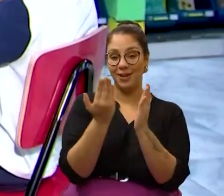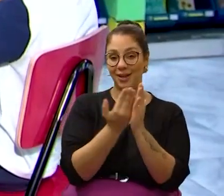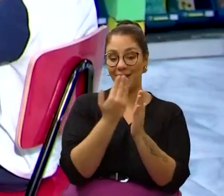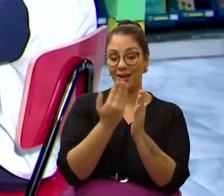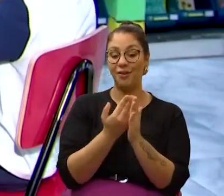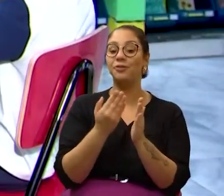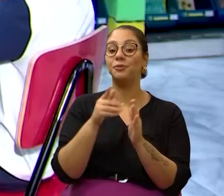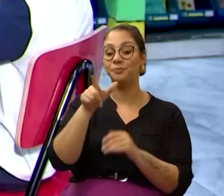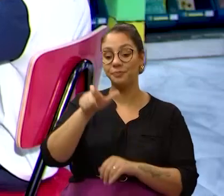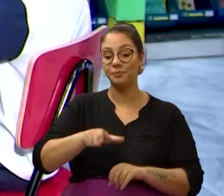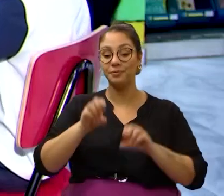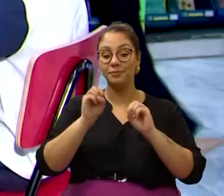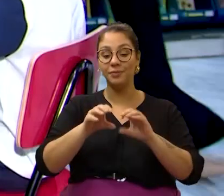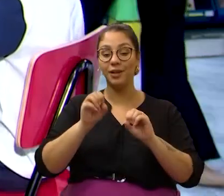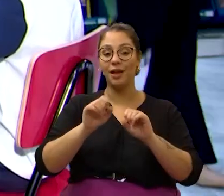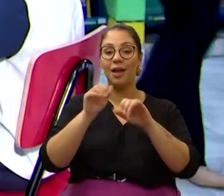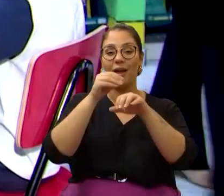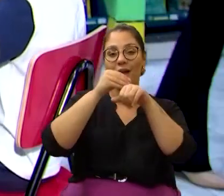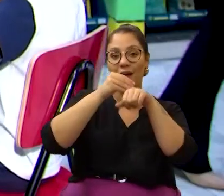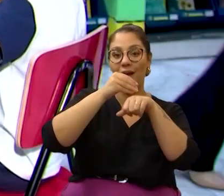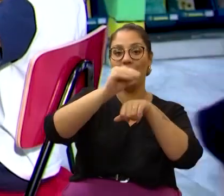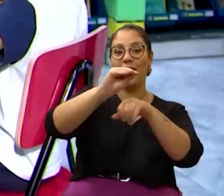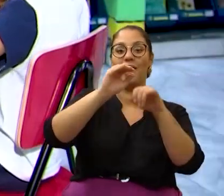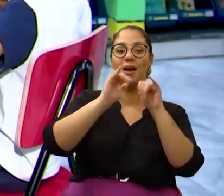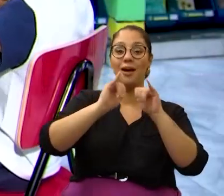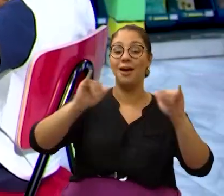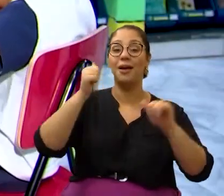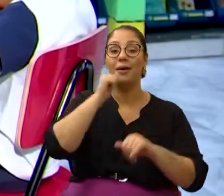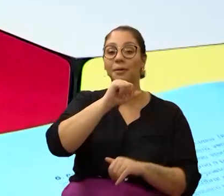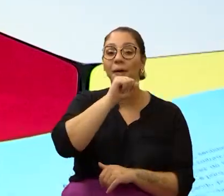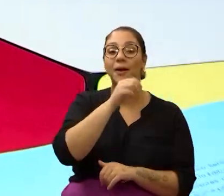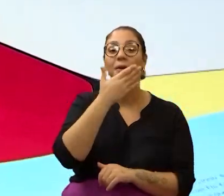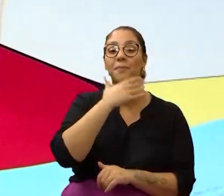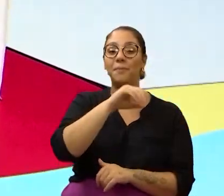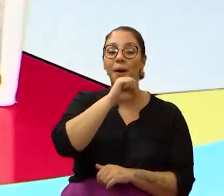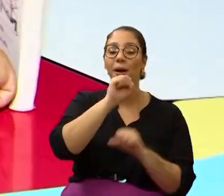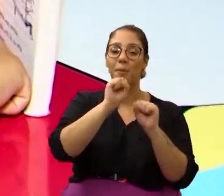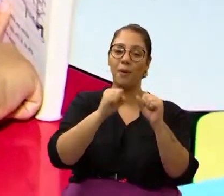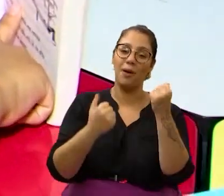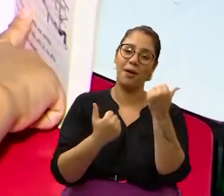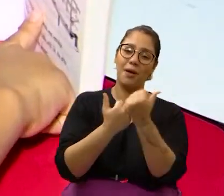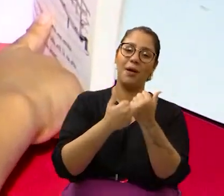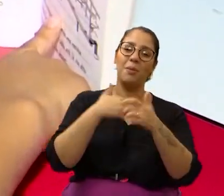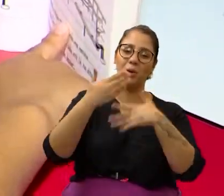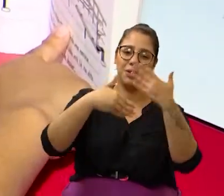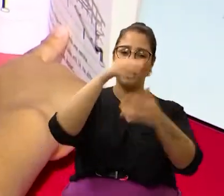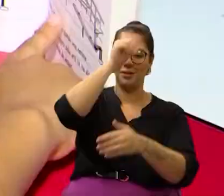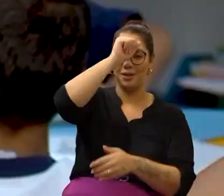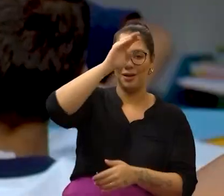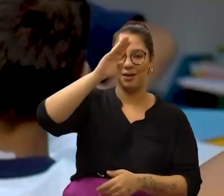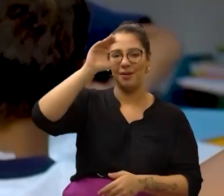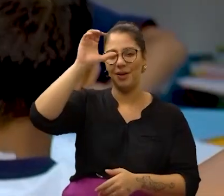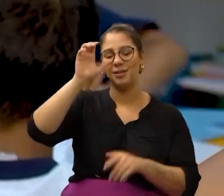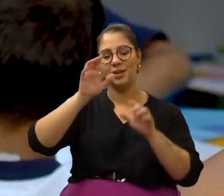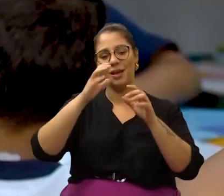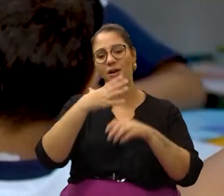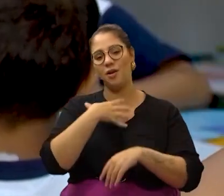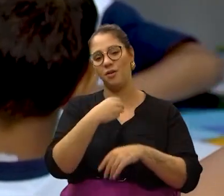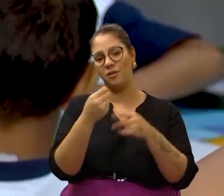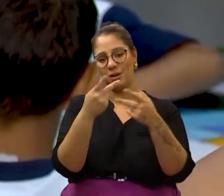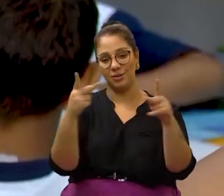educadora deixa um recado para que os pais possam contribuir no processo de alfabetização de seus filhos. Eu